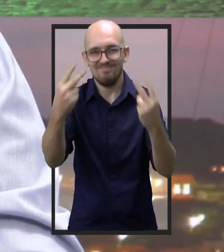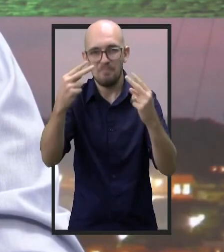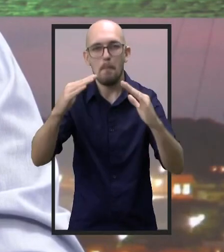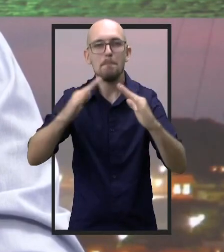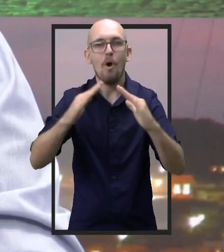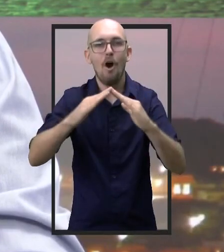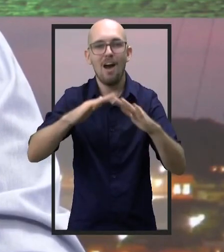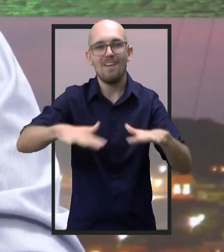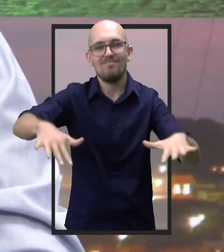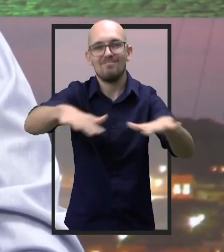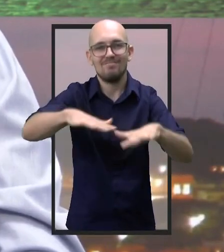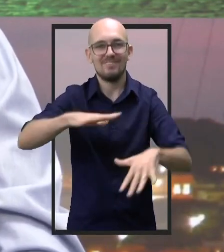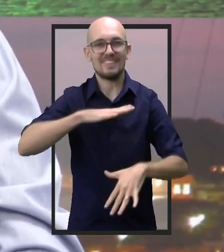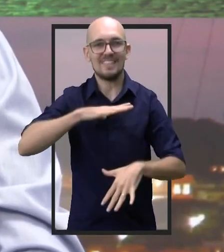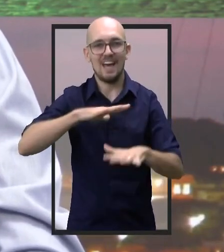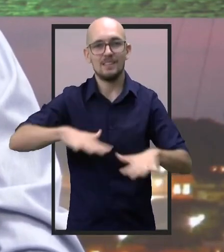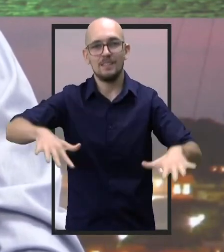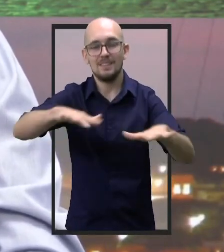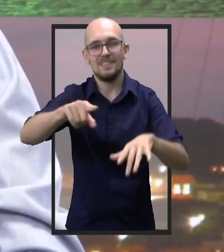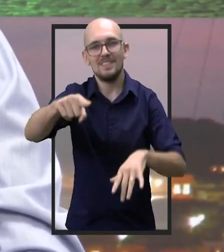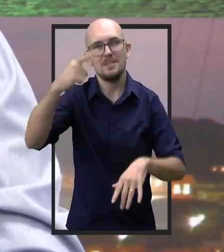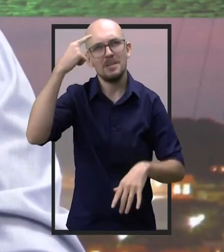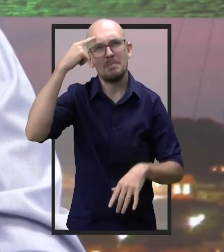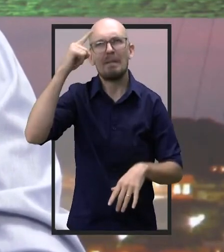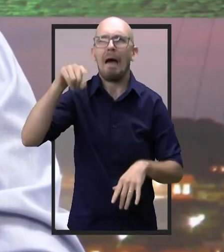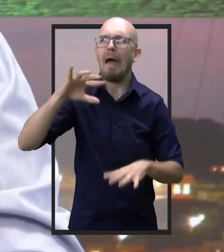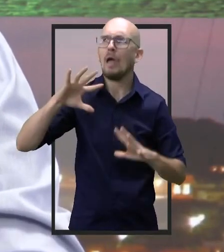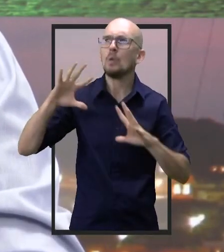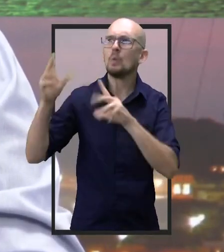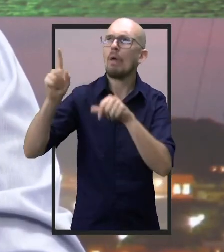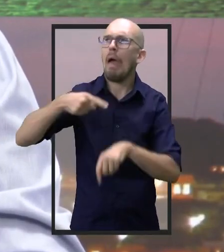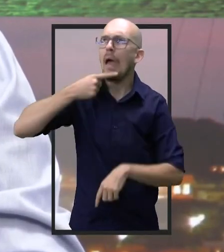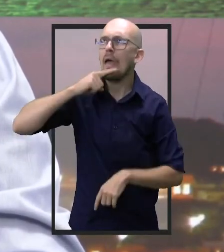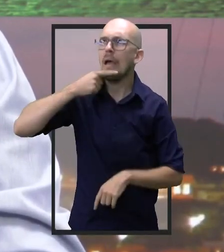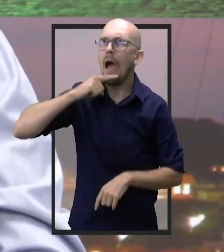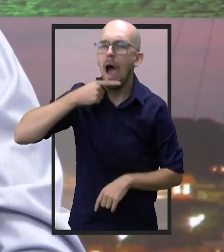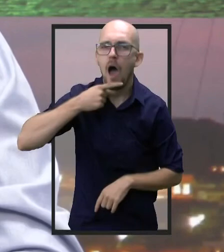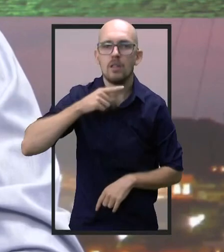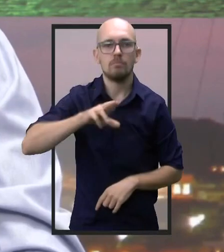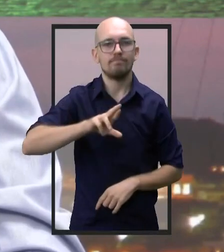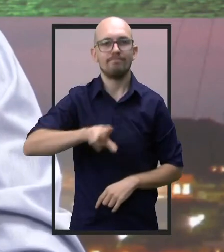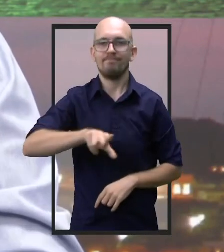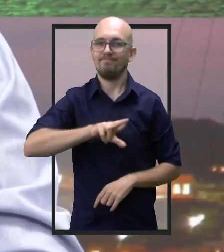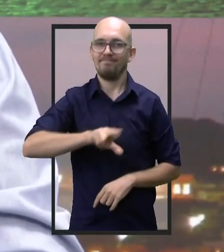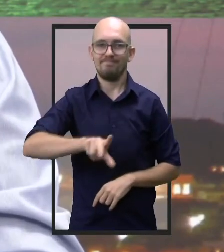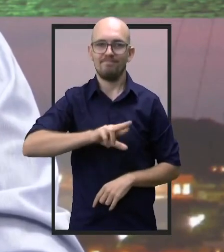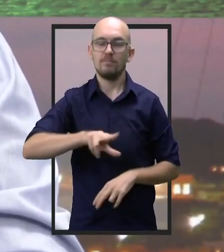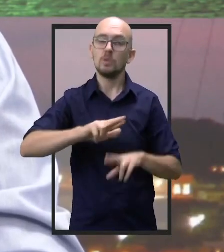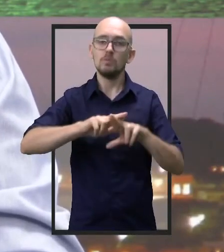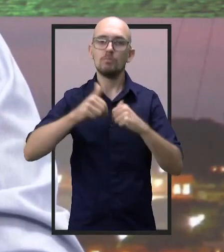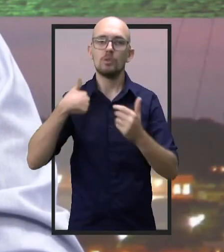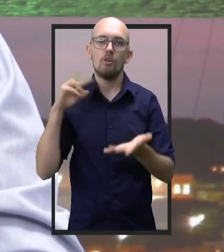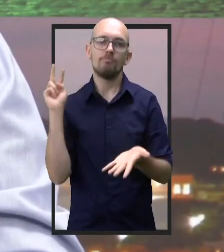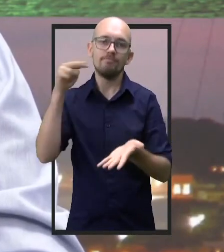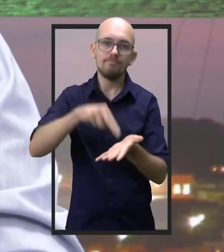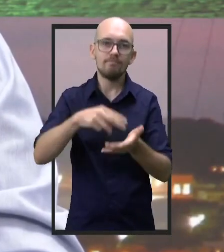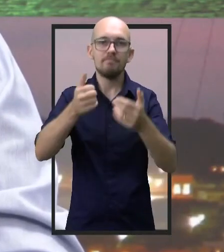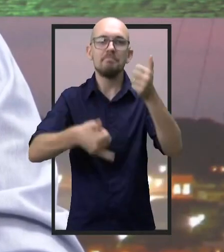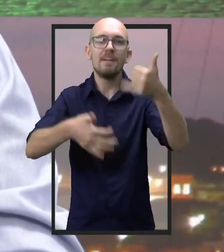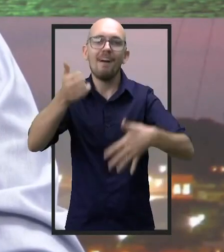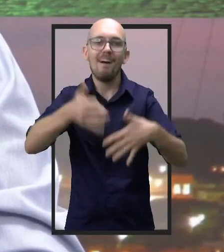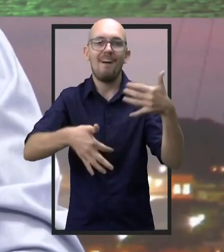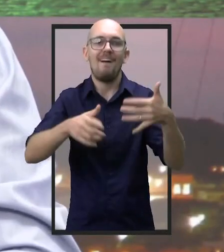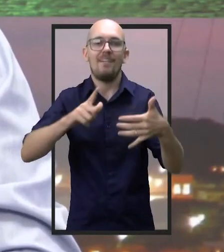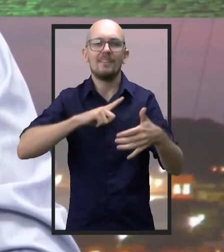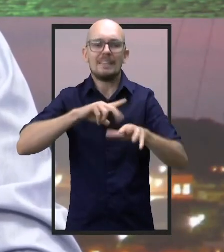nas áreas urbanas, nem sei, tudo parece que é cana, né? Então isso eu queria trazer um pouquinho para cá e para nós a